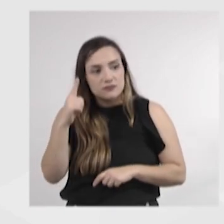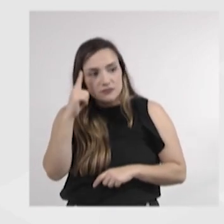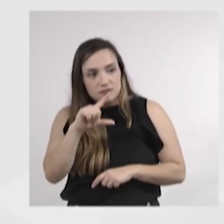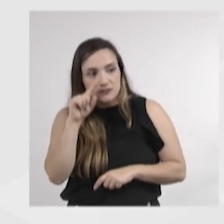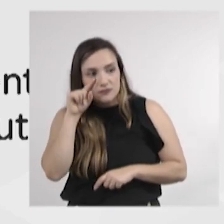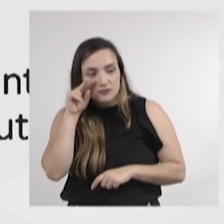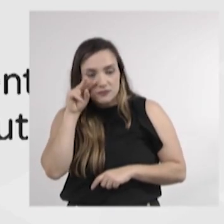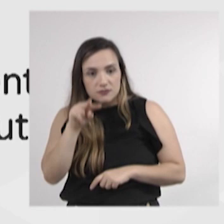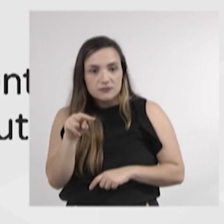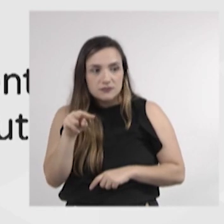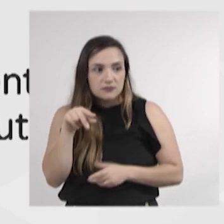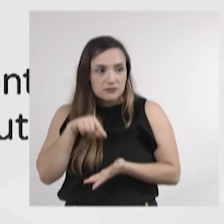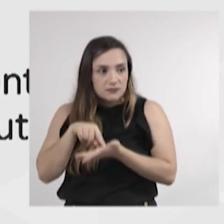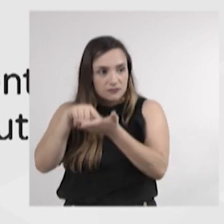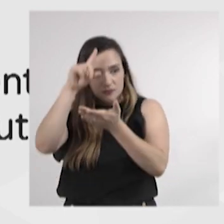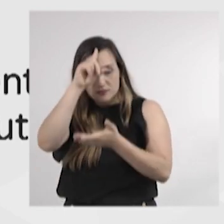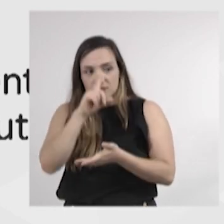amarelo.